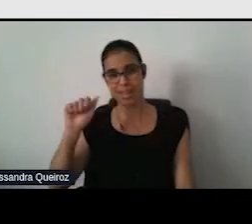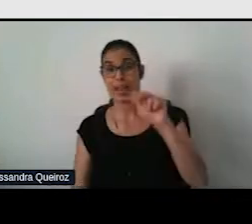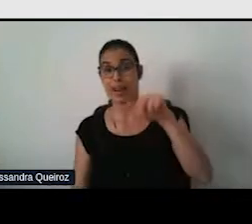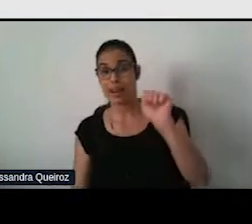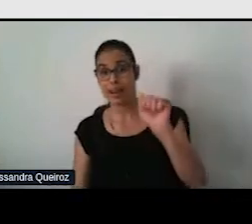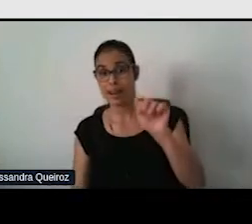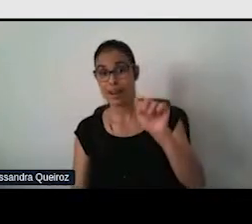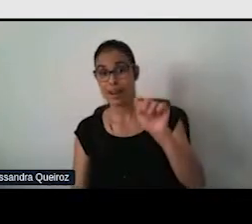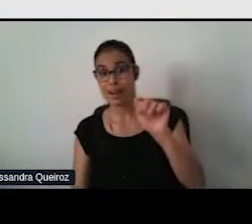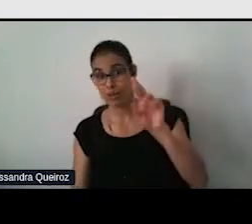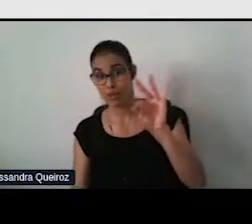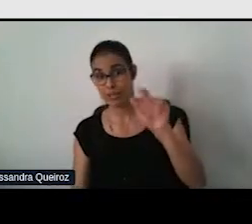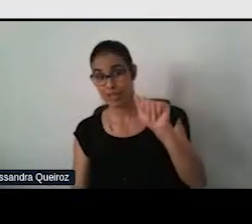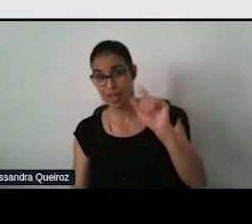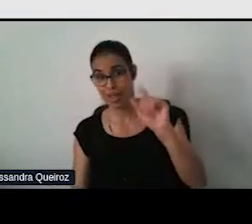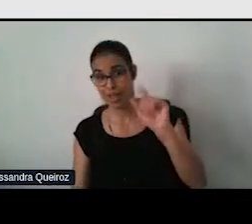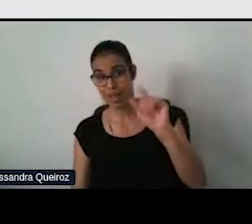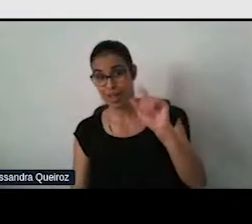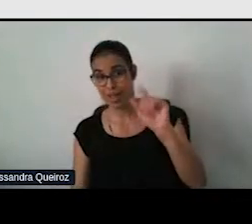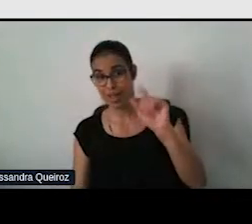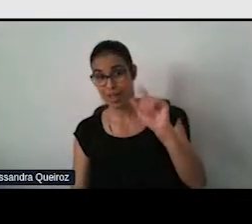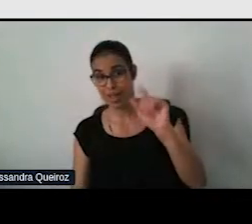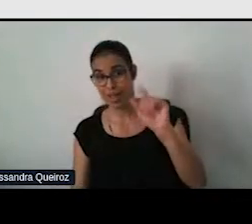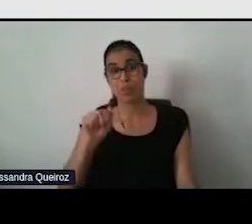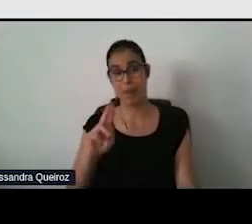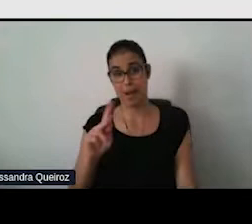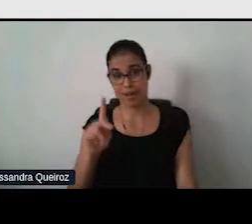homens, e o Mark Twain, que foi um escritor.